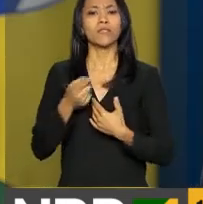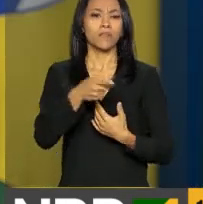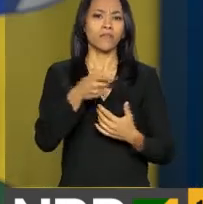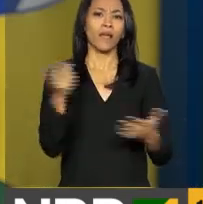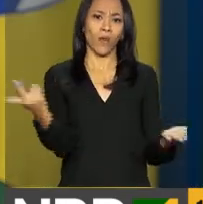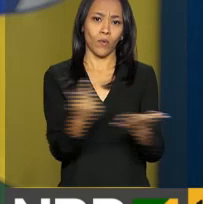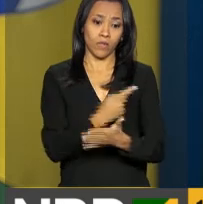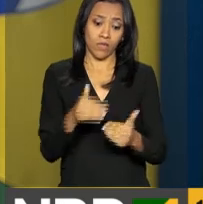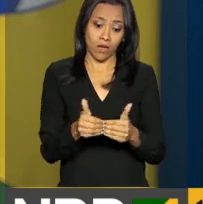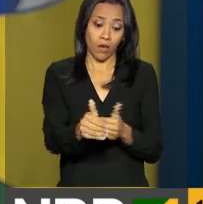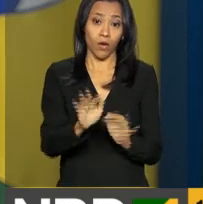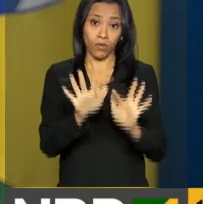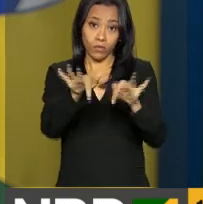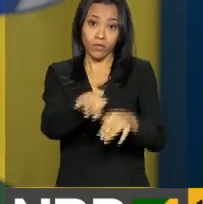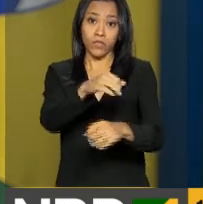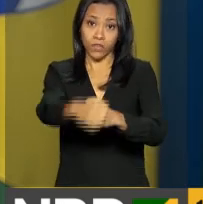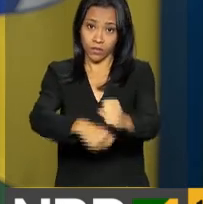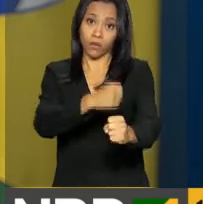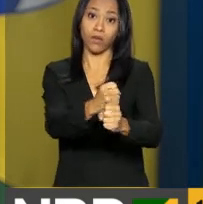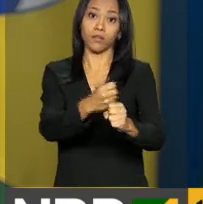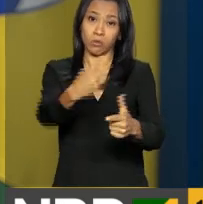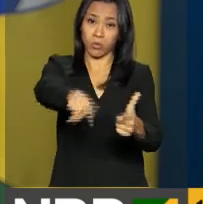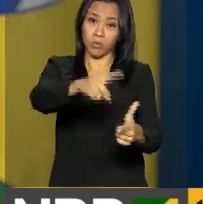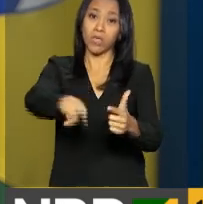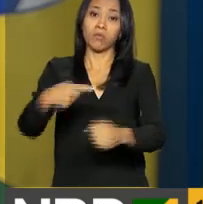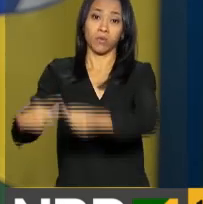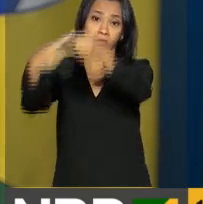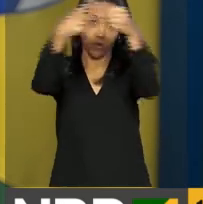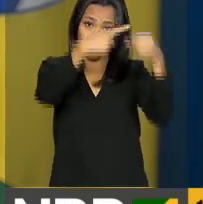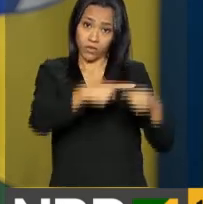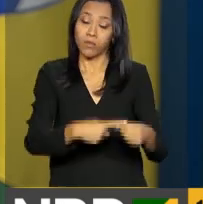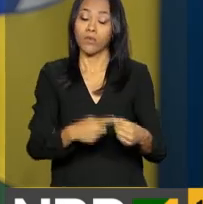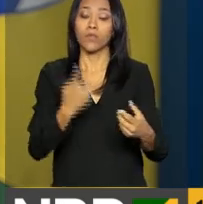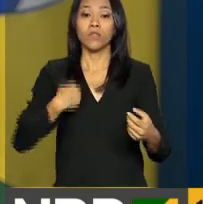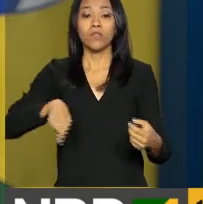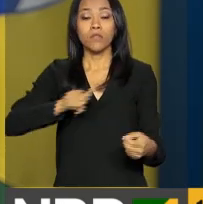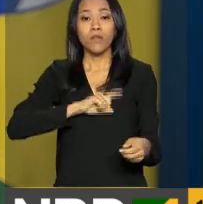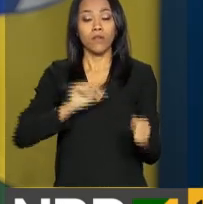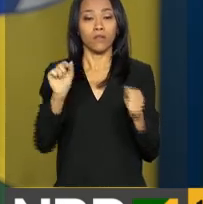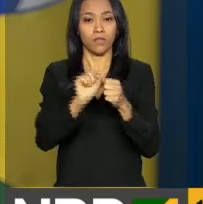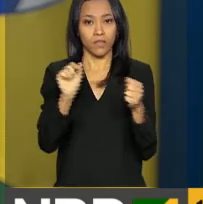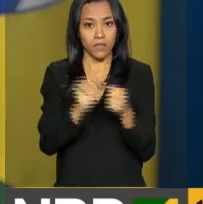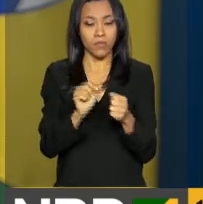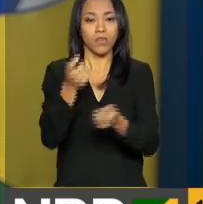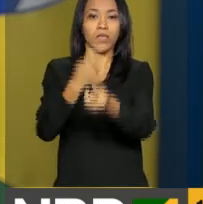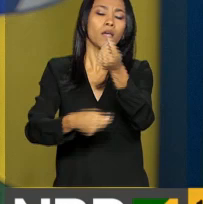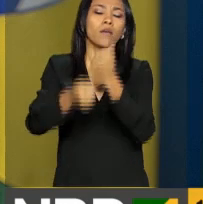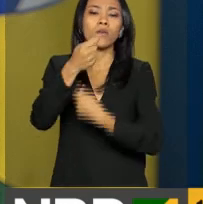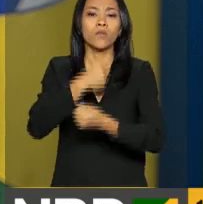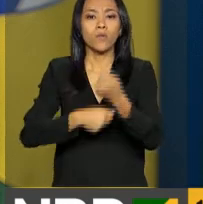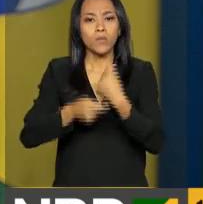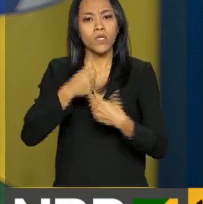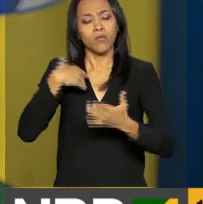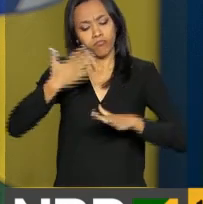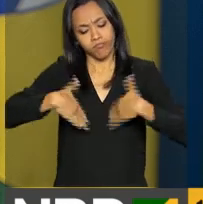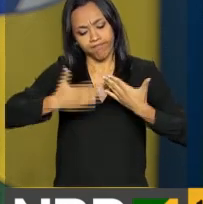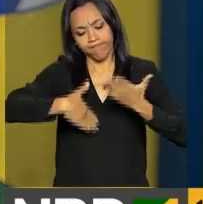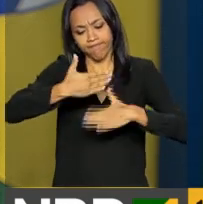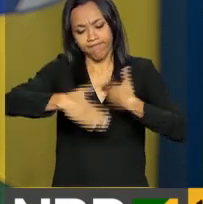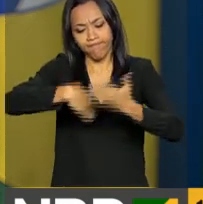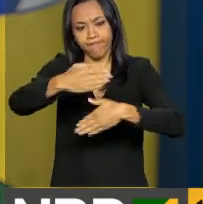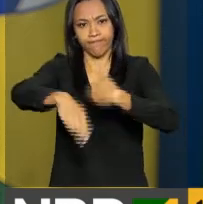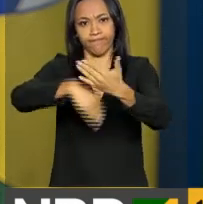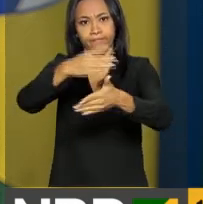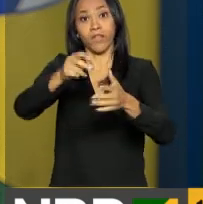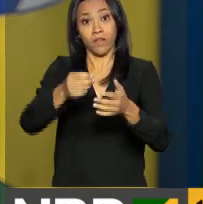E como, na verdade, nós conseguimos fazer com que a economia crescesse nesses últimos 5, 6 meses, foi